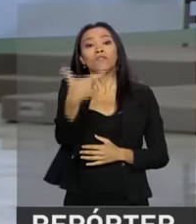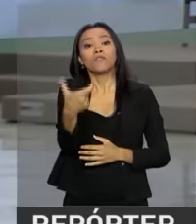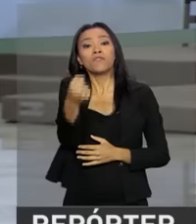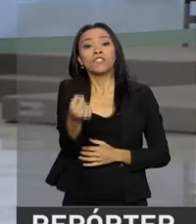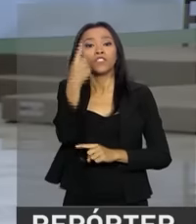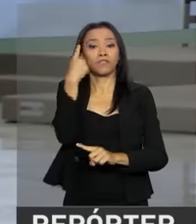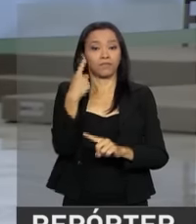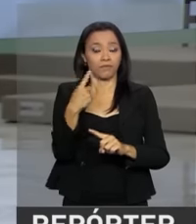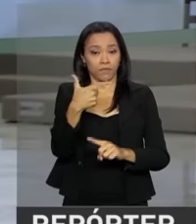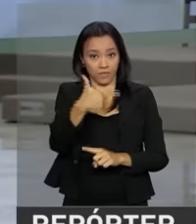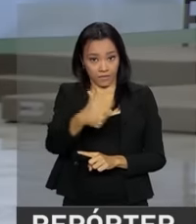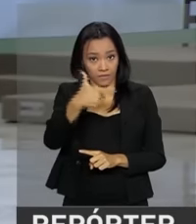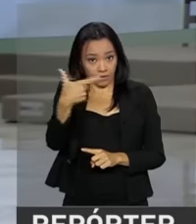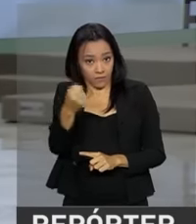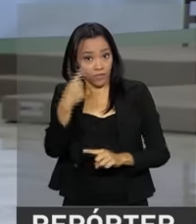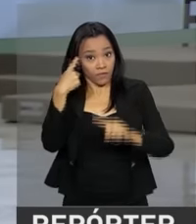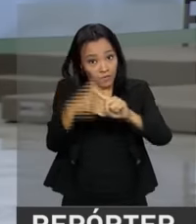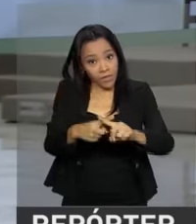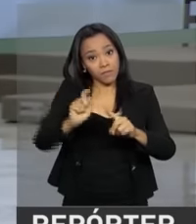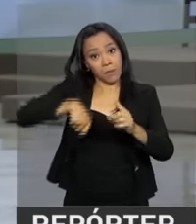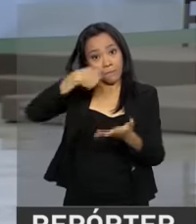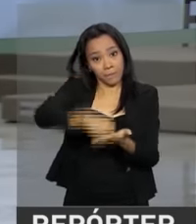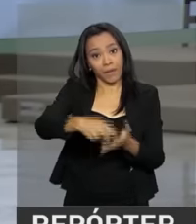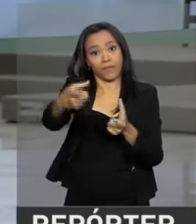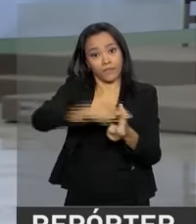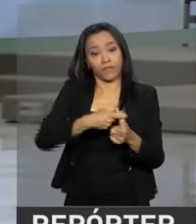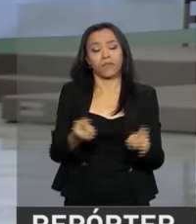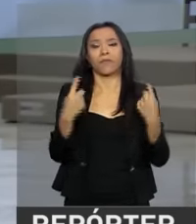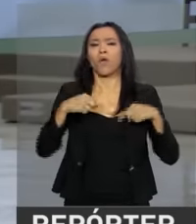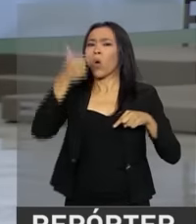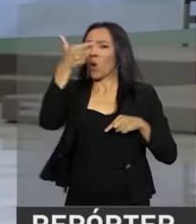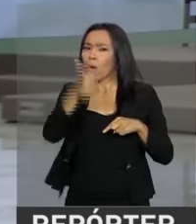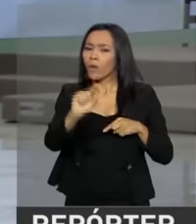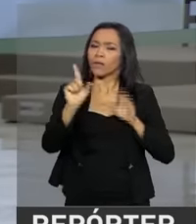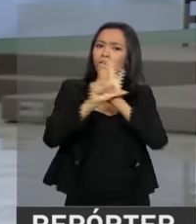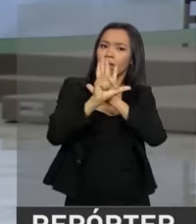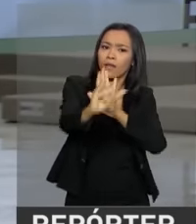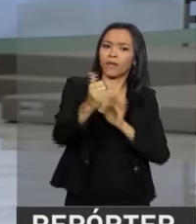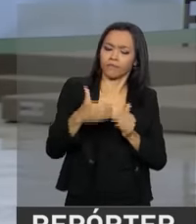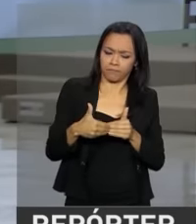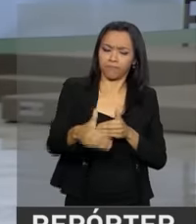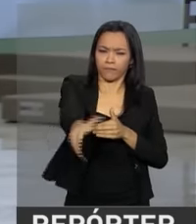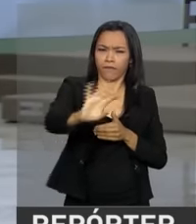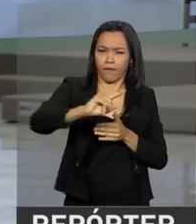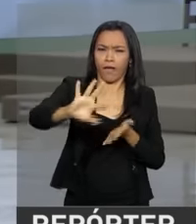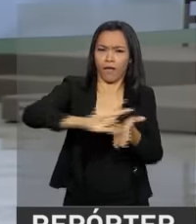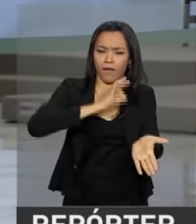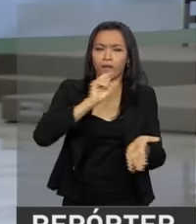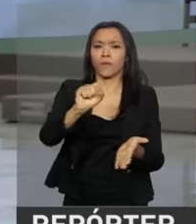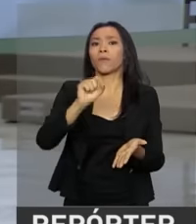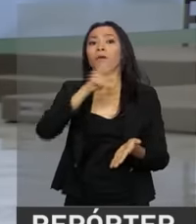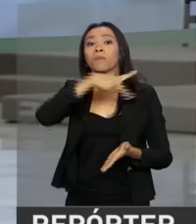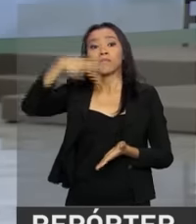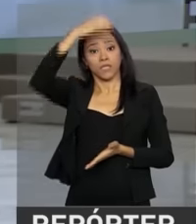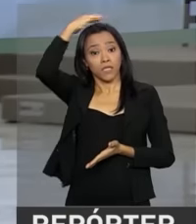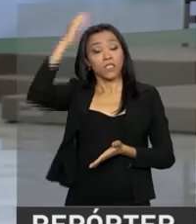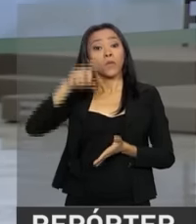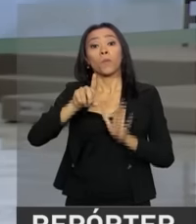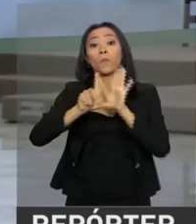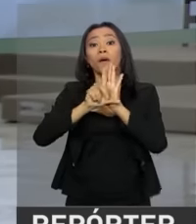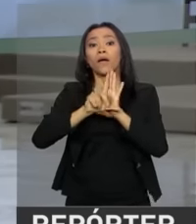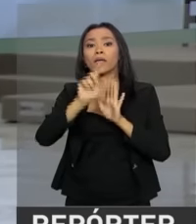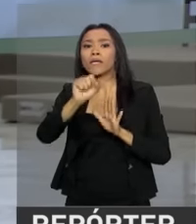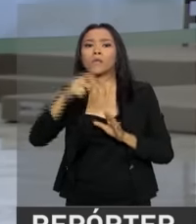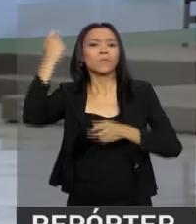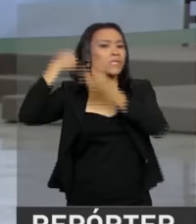esses débitos e outra lei que o presidente Michel Temer vai sancionar daqui a pouco é a lei do salão parceiro que estabelece que os